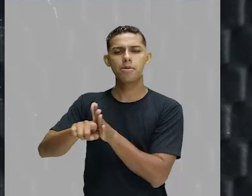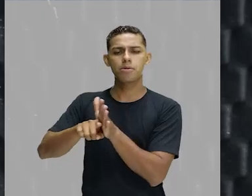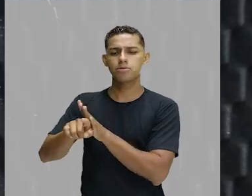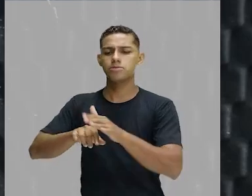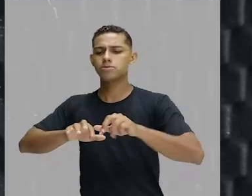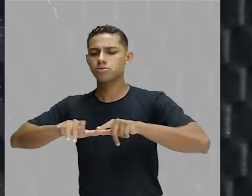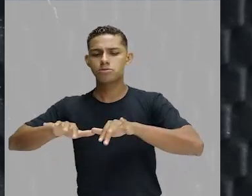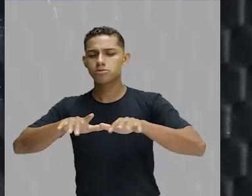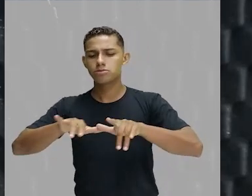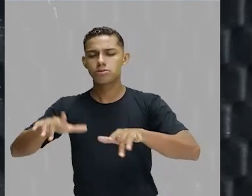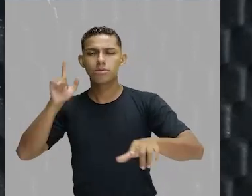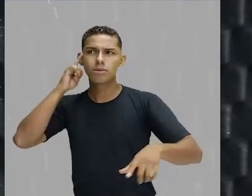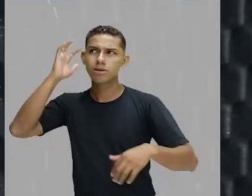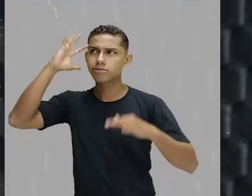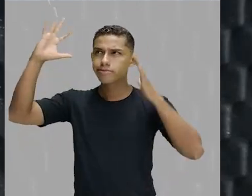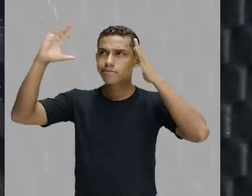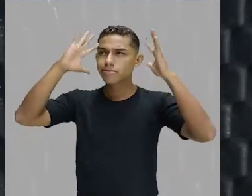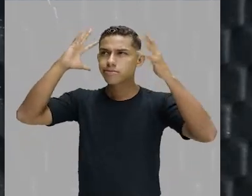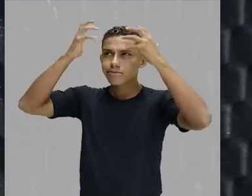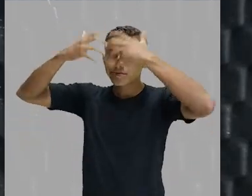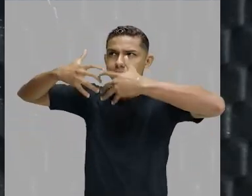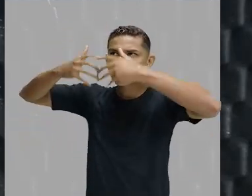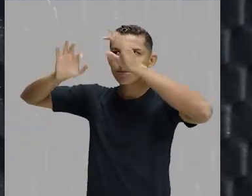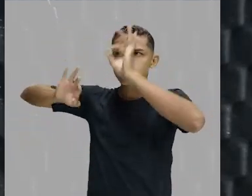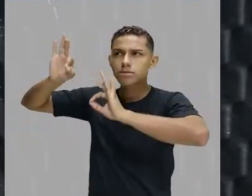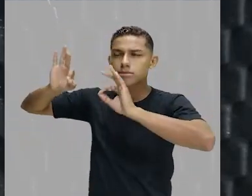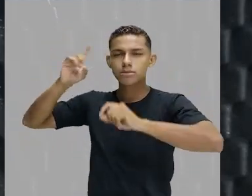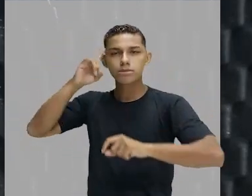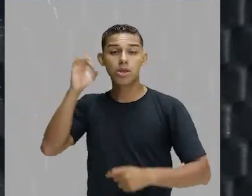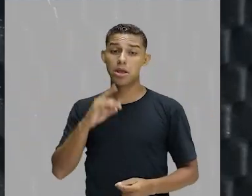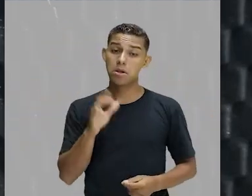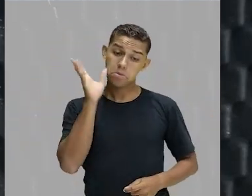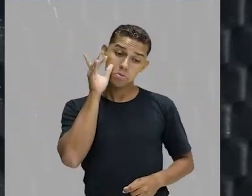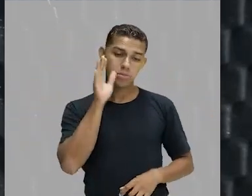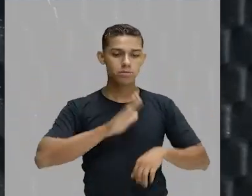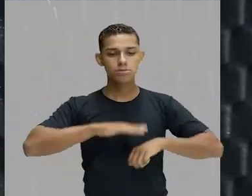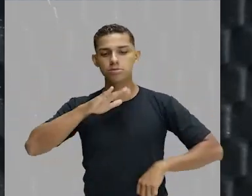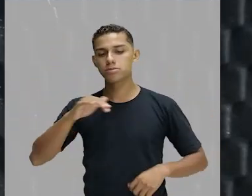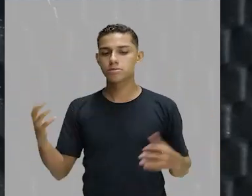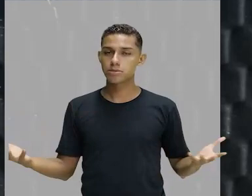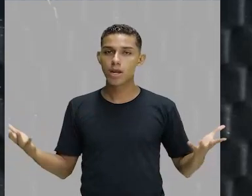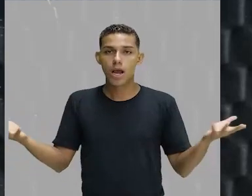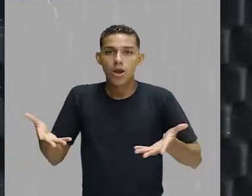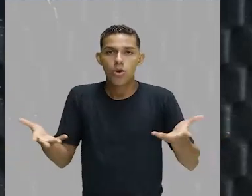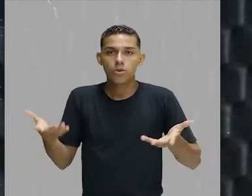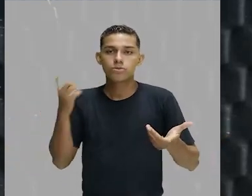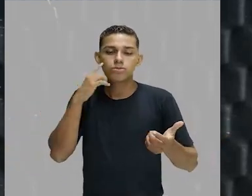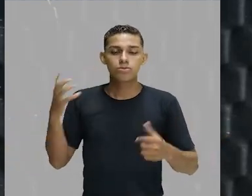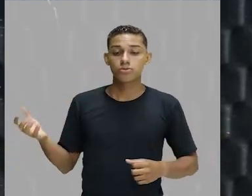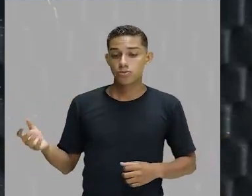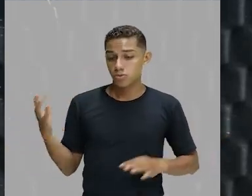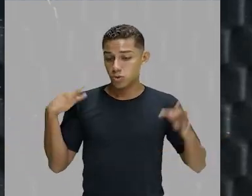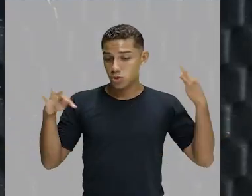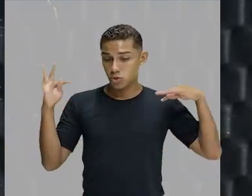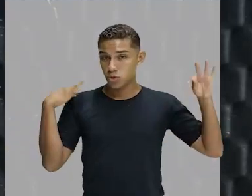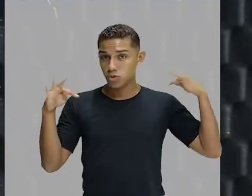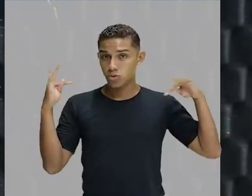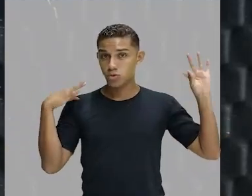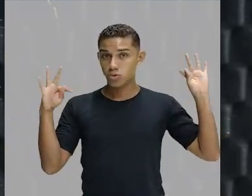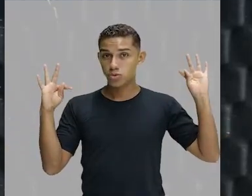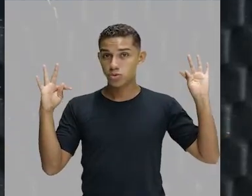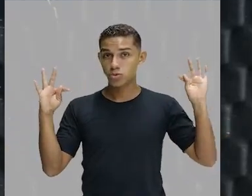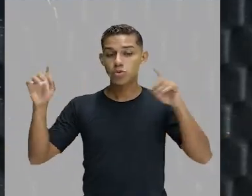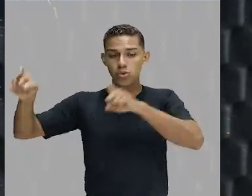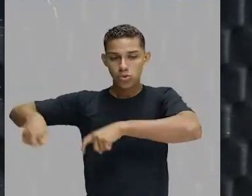nos sites, talvez vocês não consigam ver os locais mais interessantes. E hoje a gente vai fazer um pouquinho de turismo. Turismo